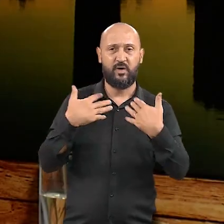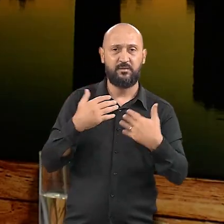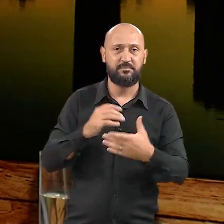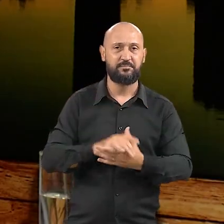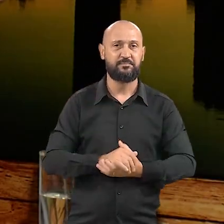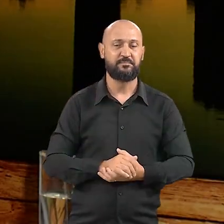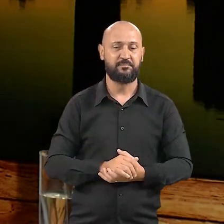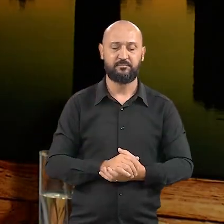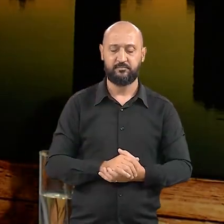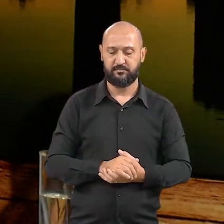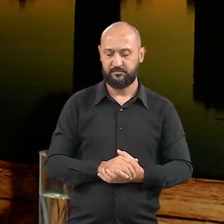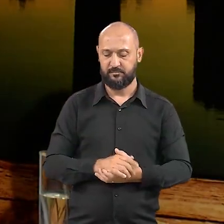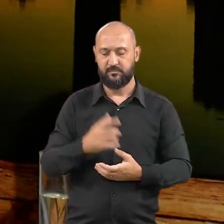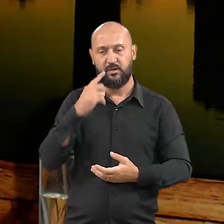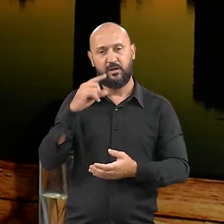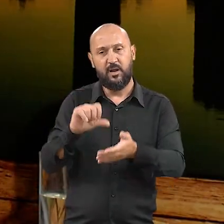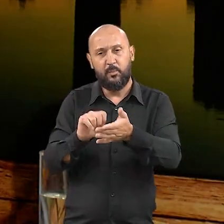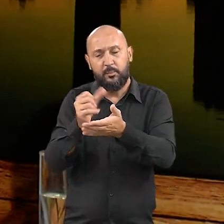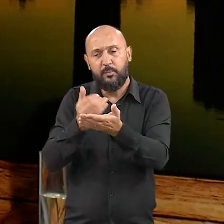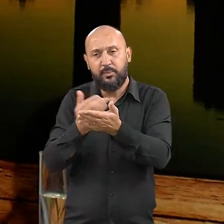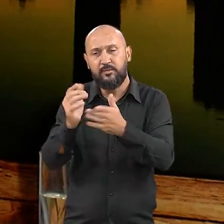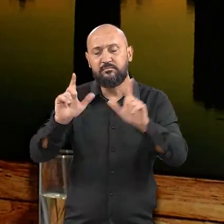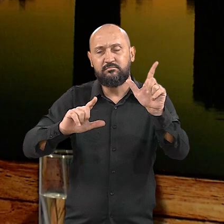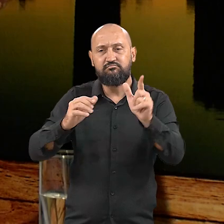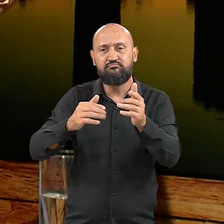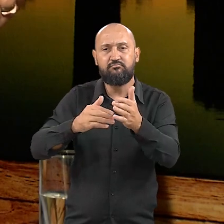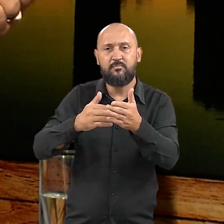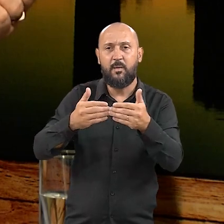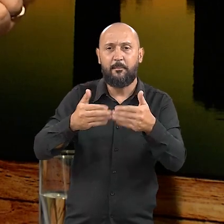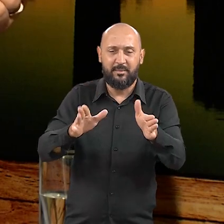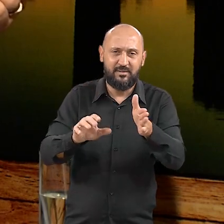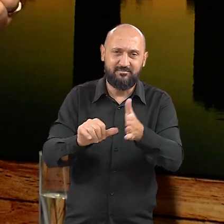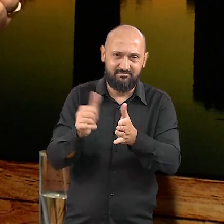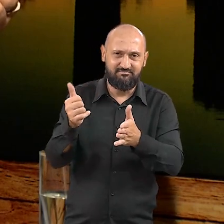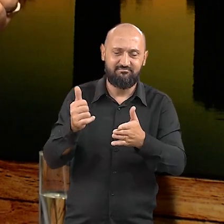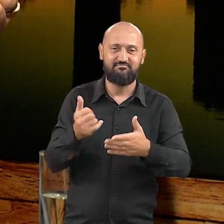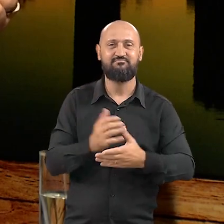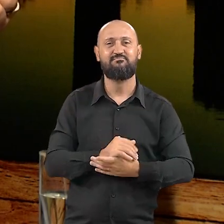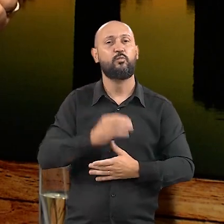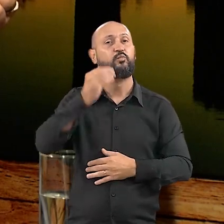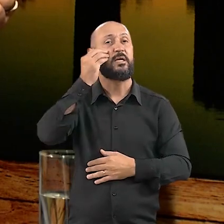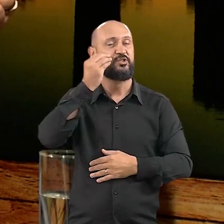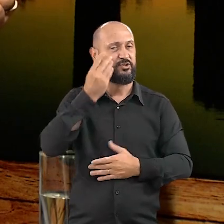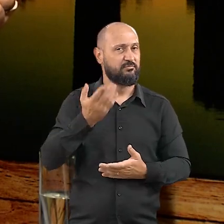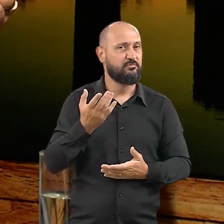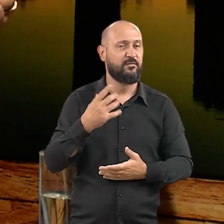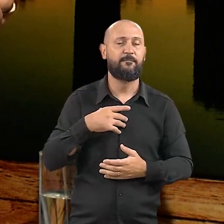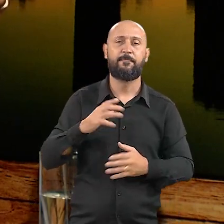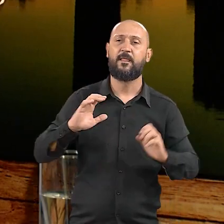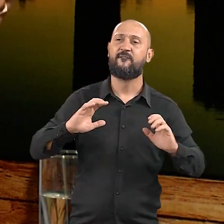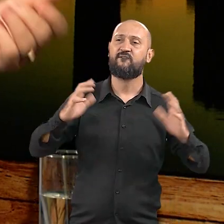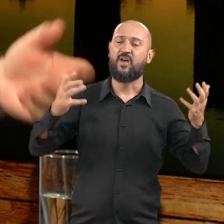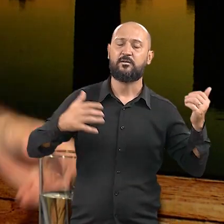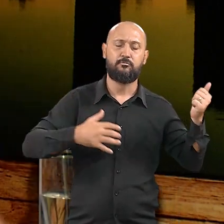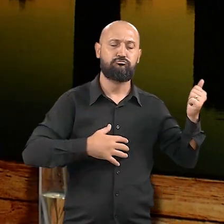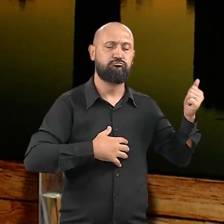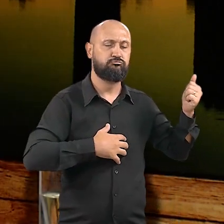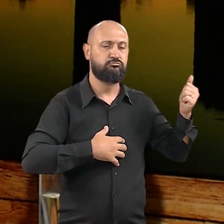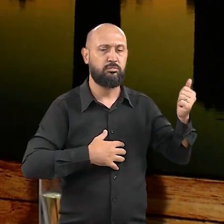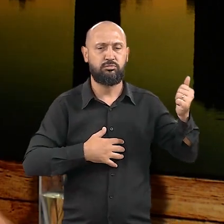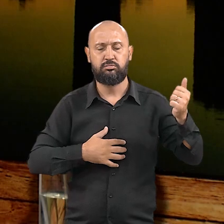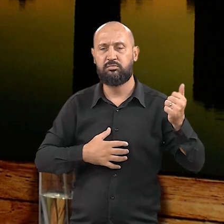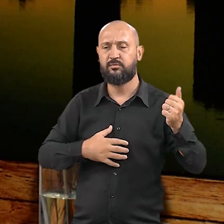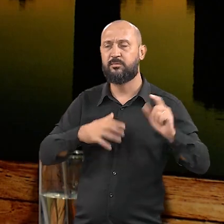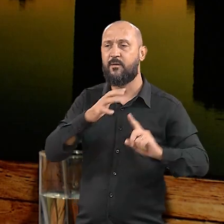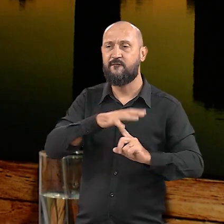olha, ele era um piloto. Nós fizemos uma festa do Chamamé, rodamos